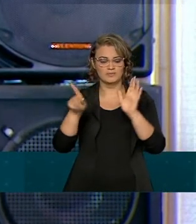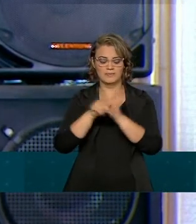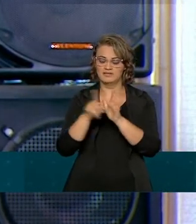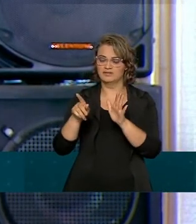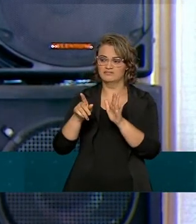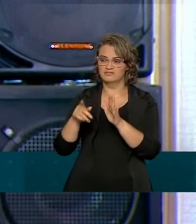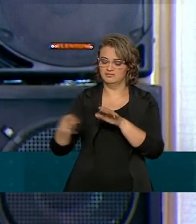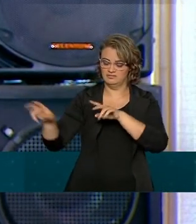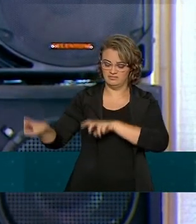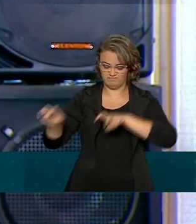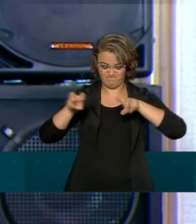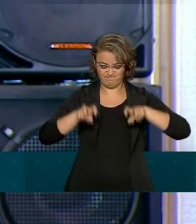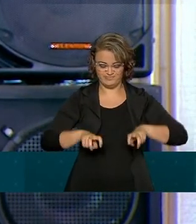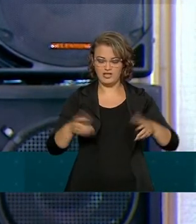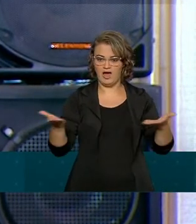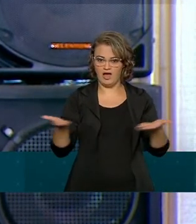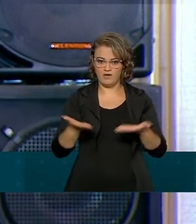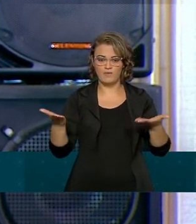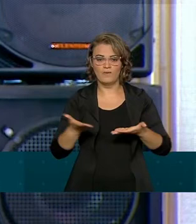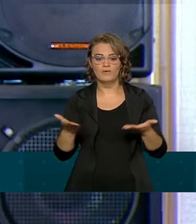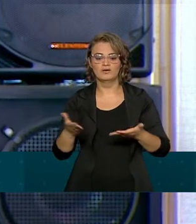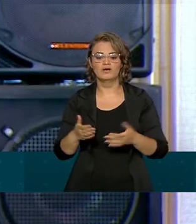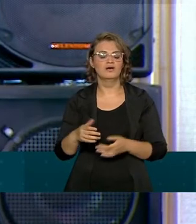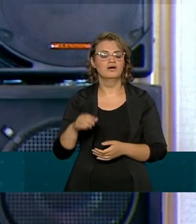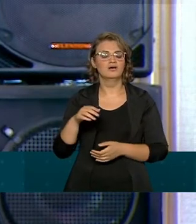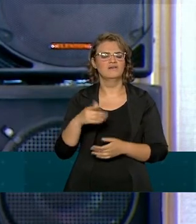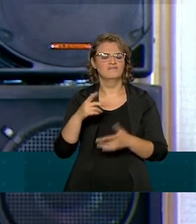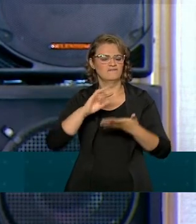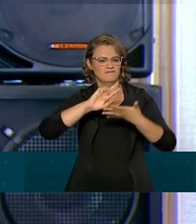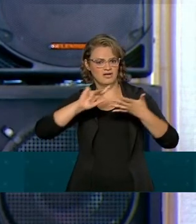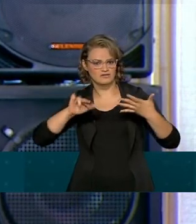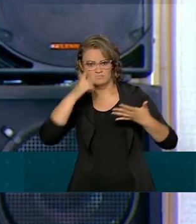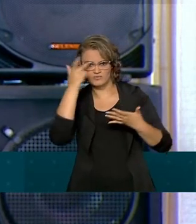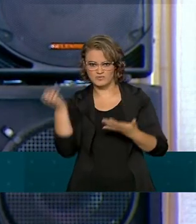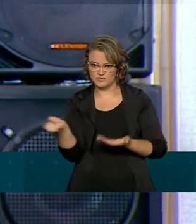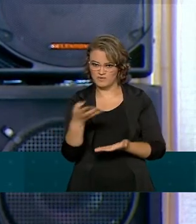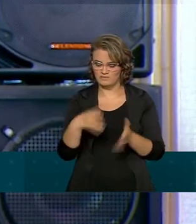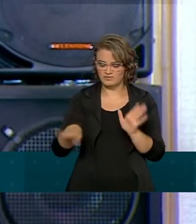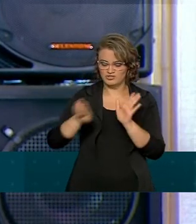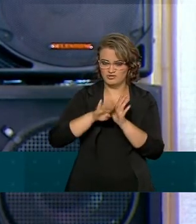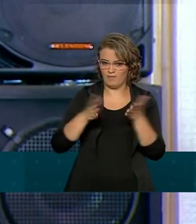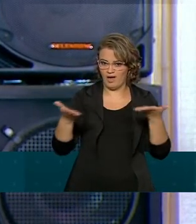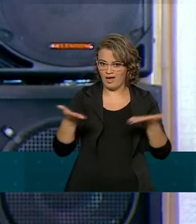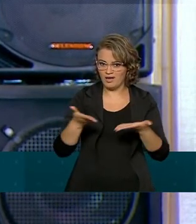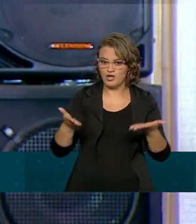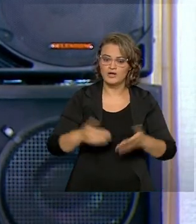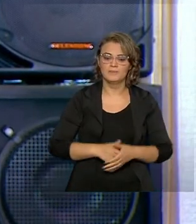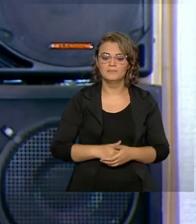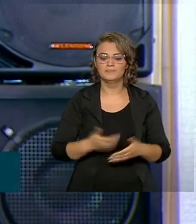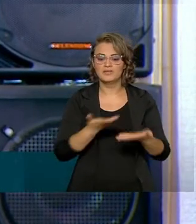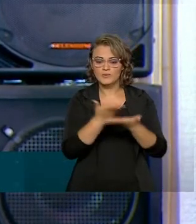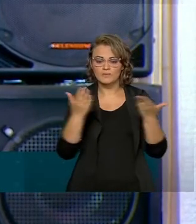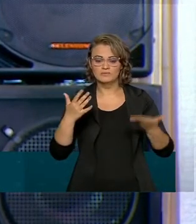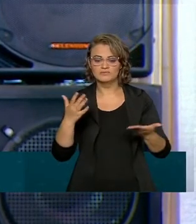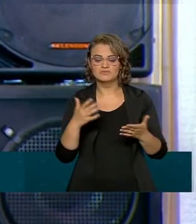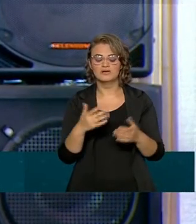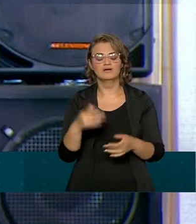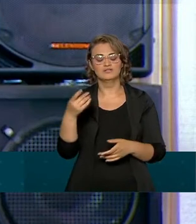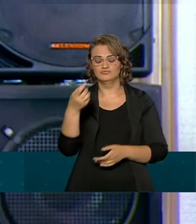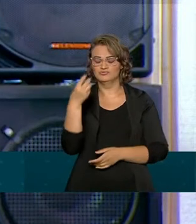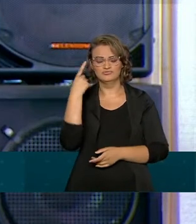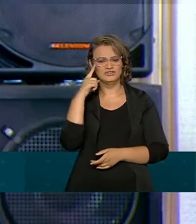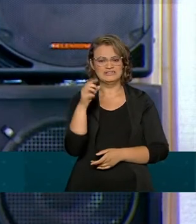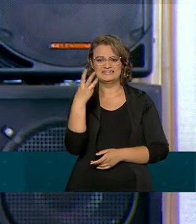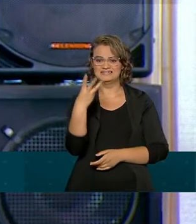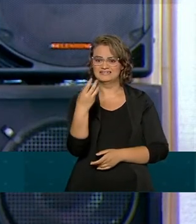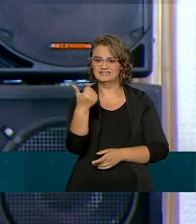promovidos voos que João Alberto Vendramin e Montenegro os senhores generais de 31 de